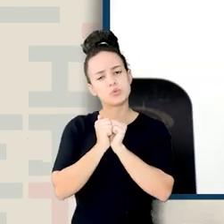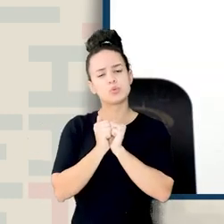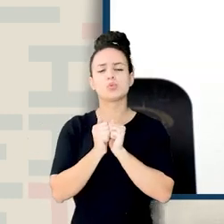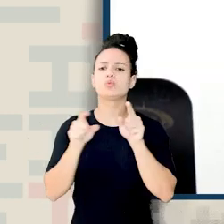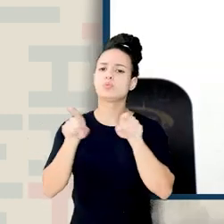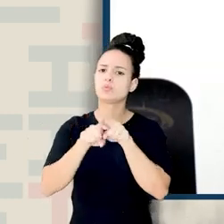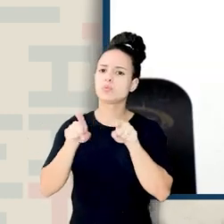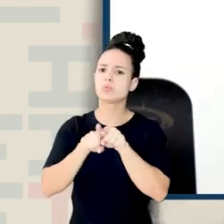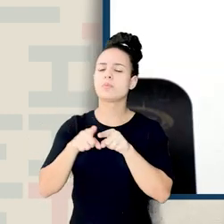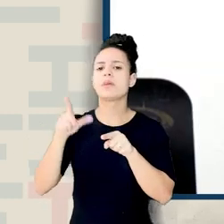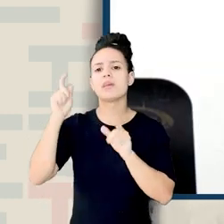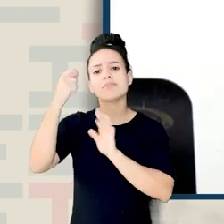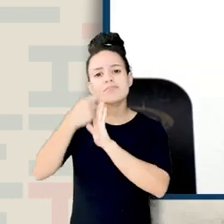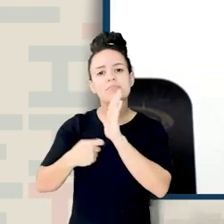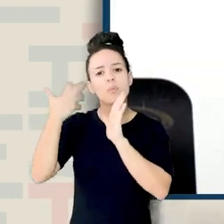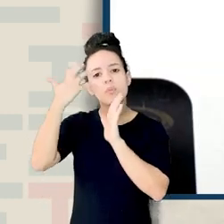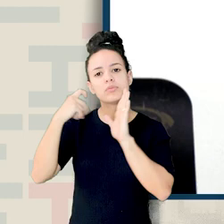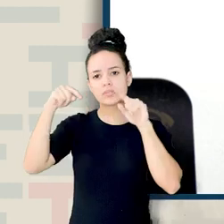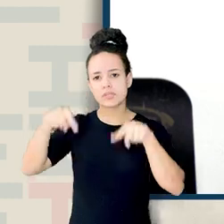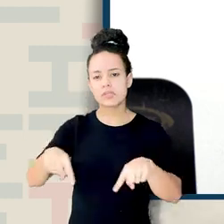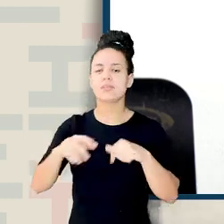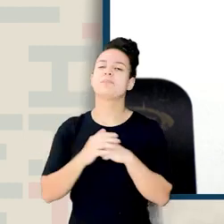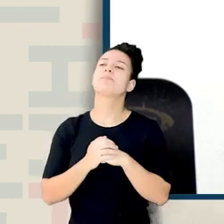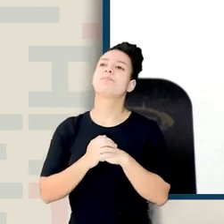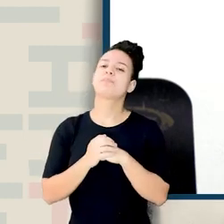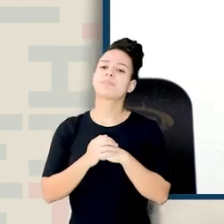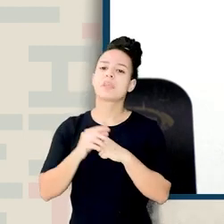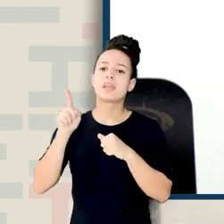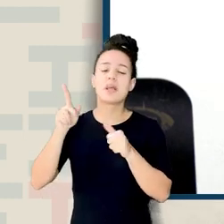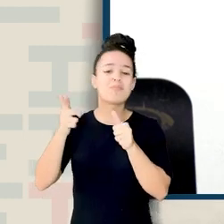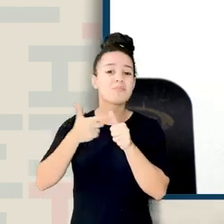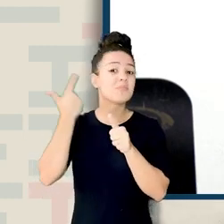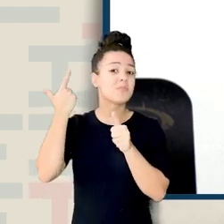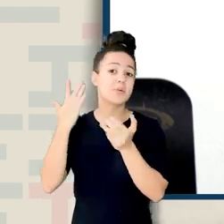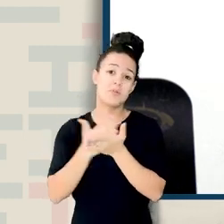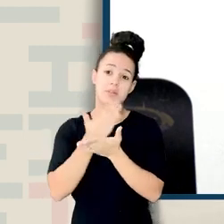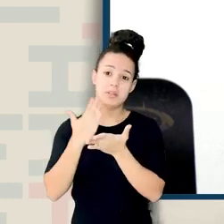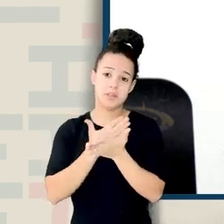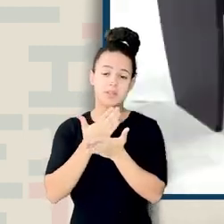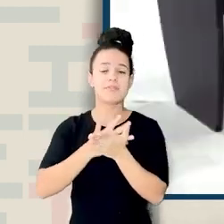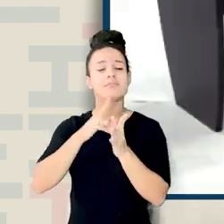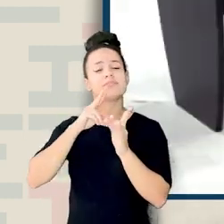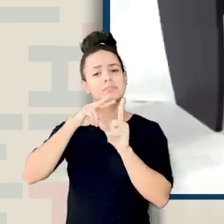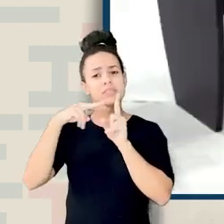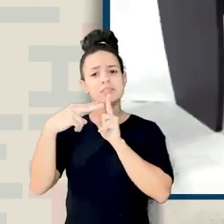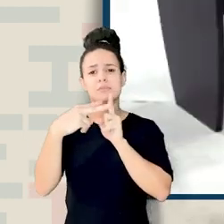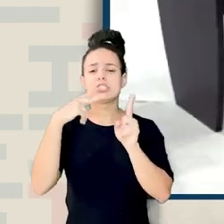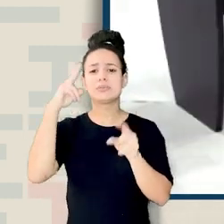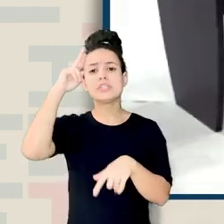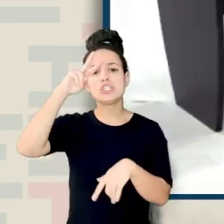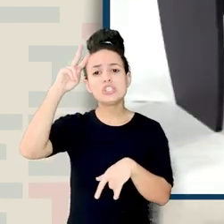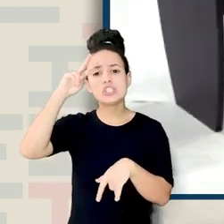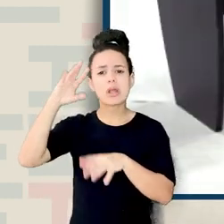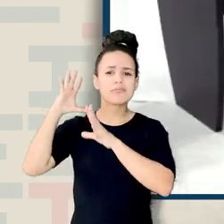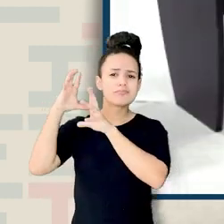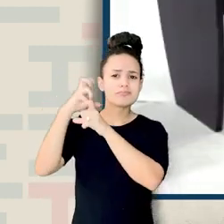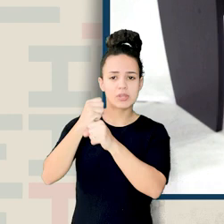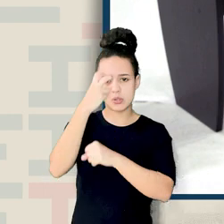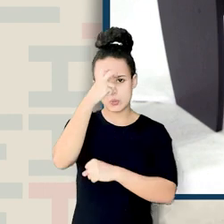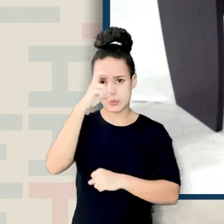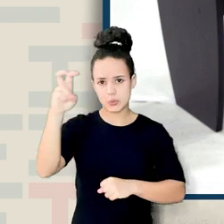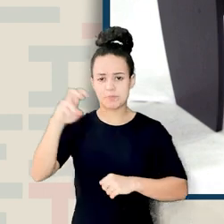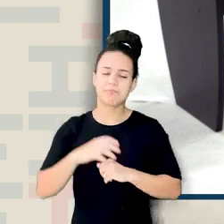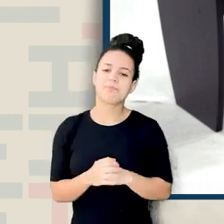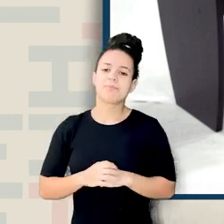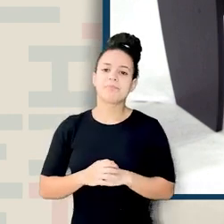livro, e ele faz nesse sua primeira obra essa perspectiva mais histórica, mais cultural.